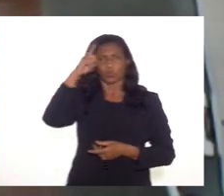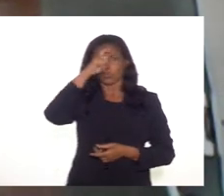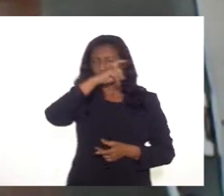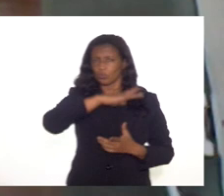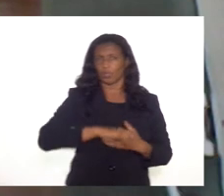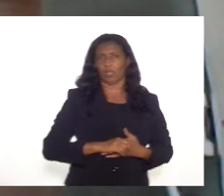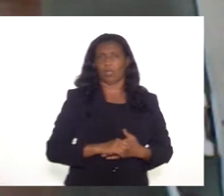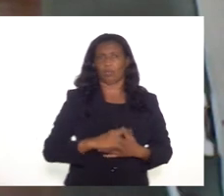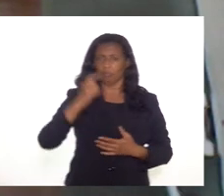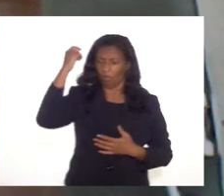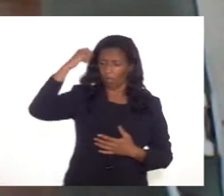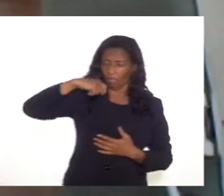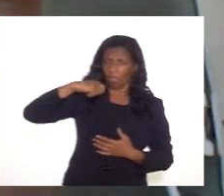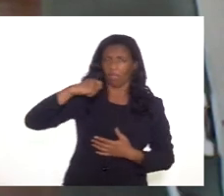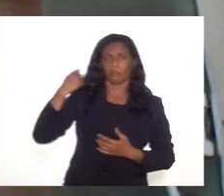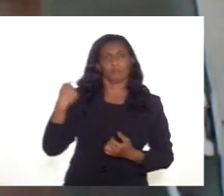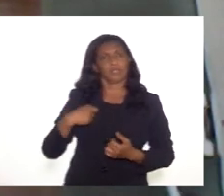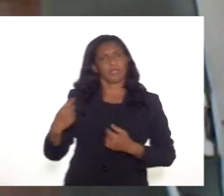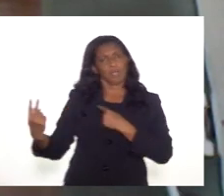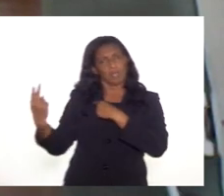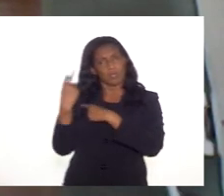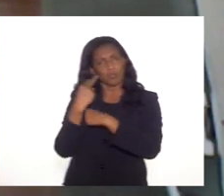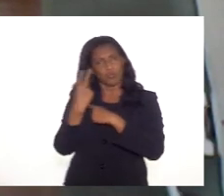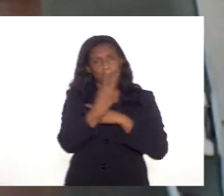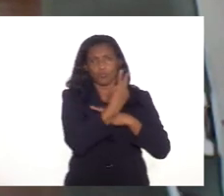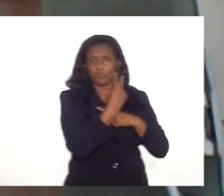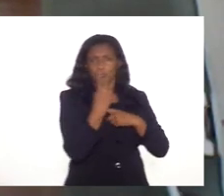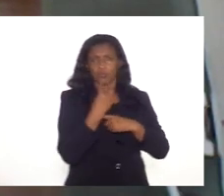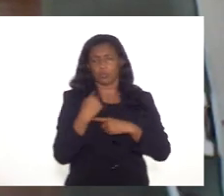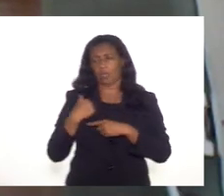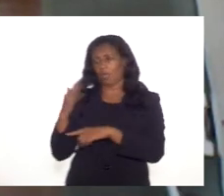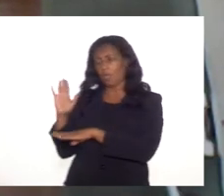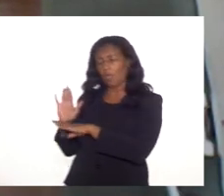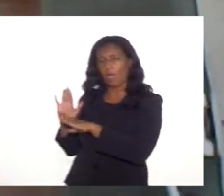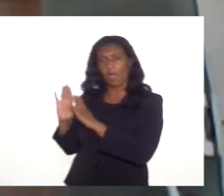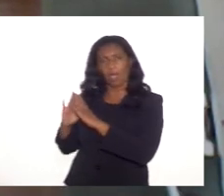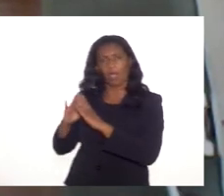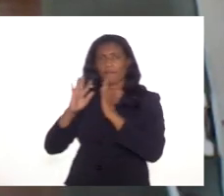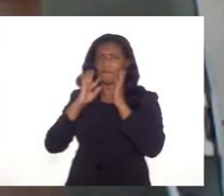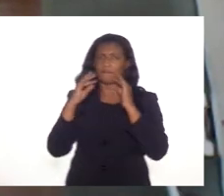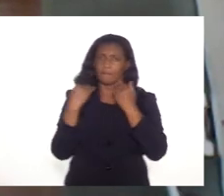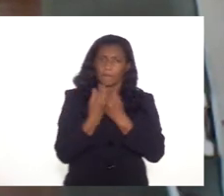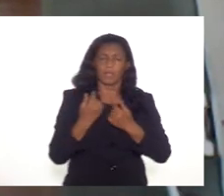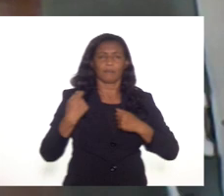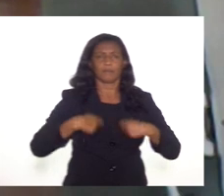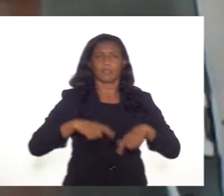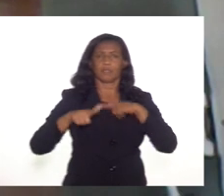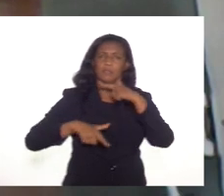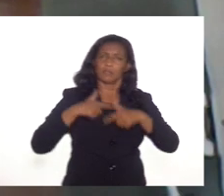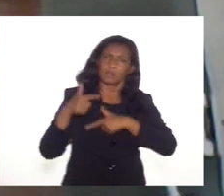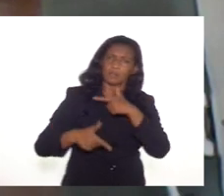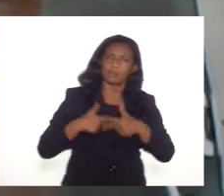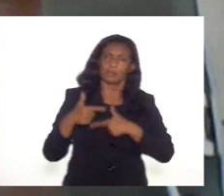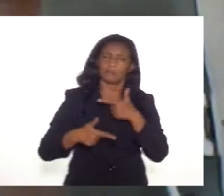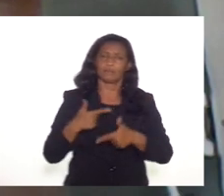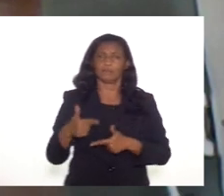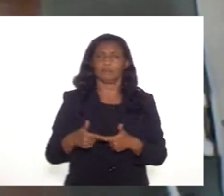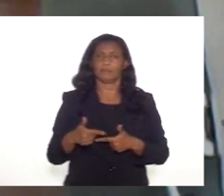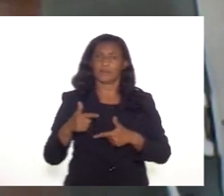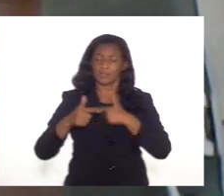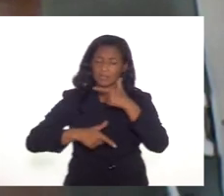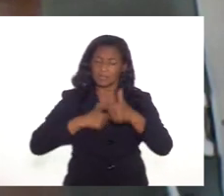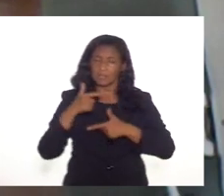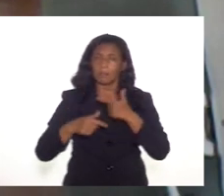Ela é que vai garantir a renda para a família dela. Ela precisa desse emprego, desse trabalho. E esse trabalho precisa de que?